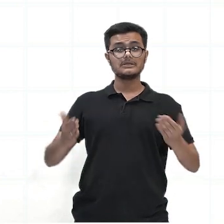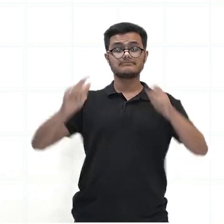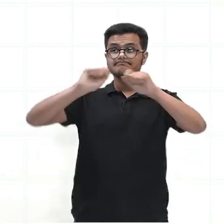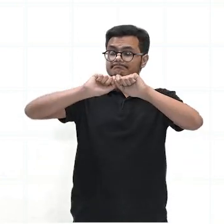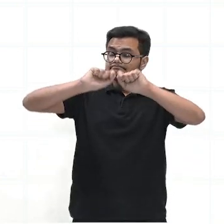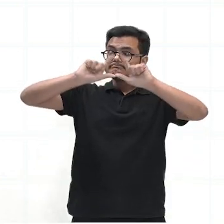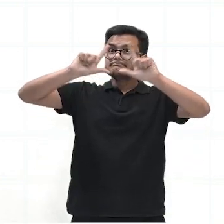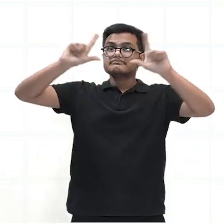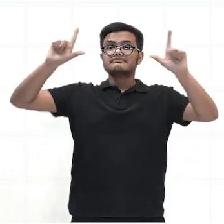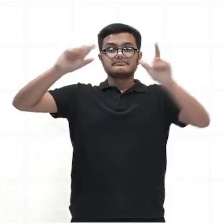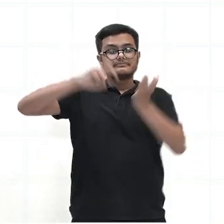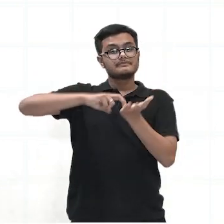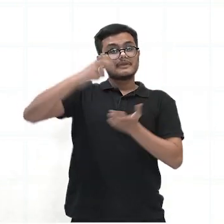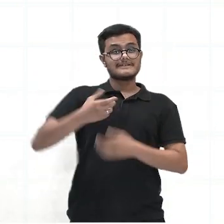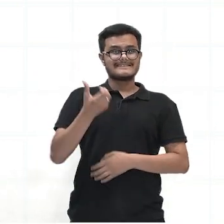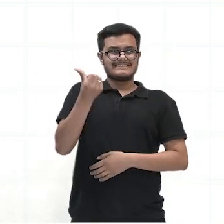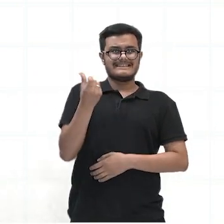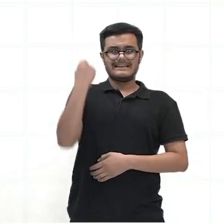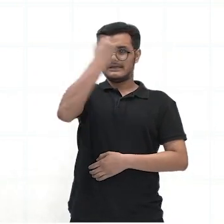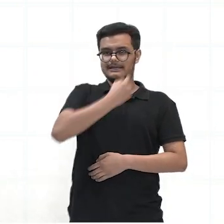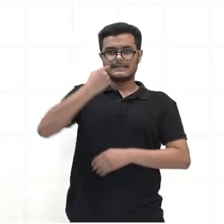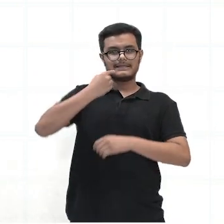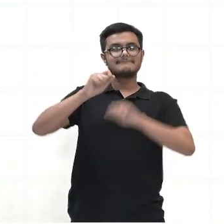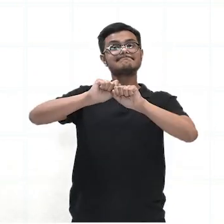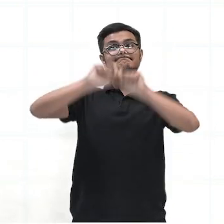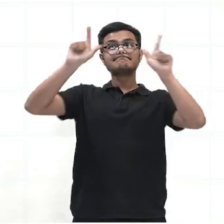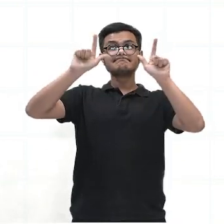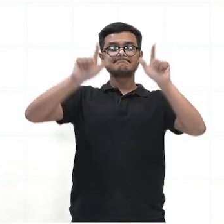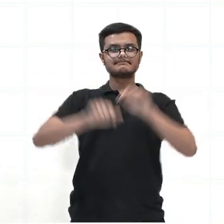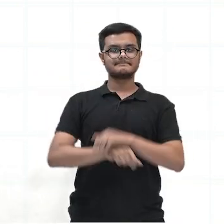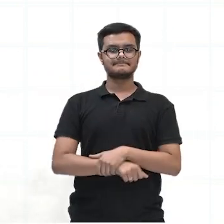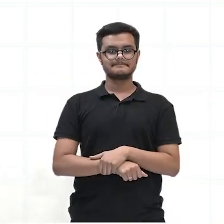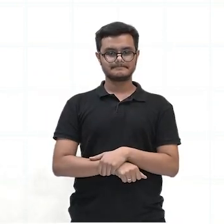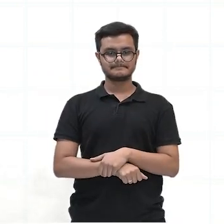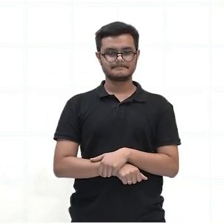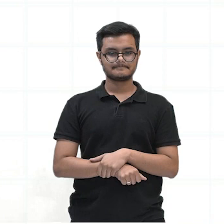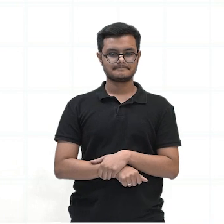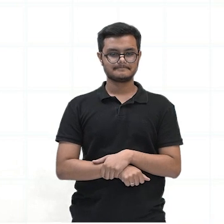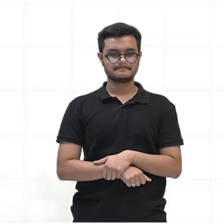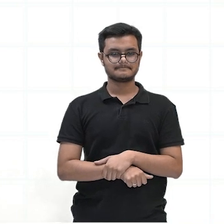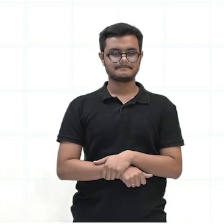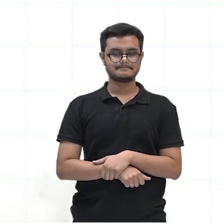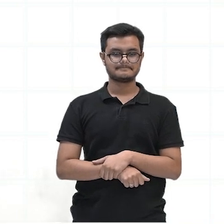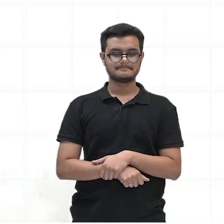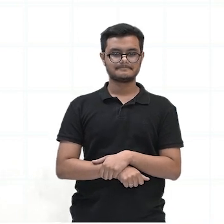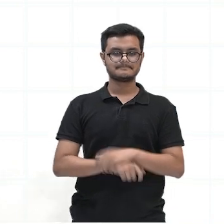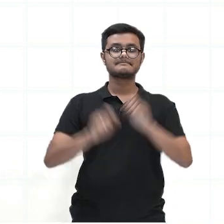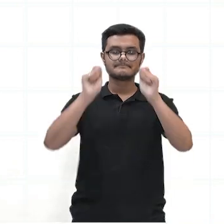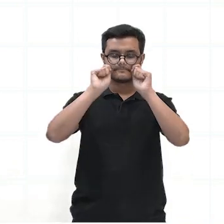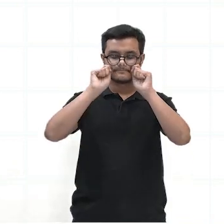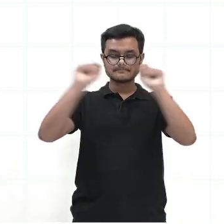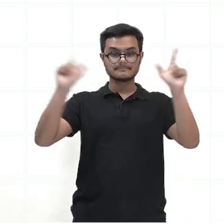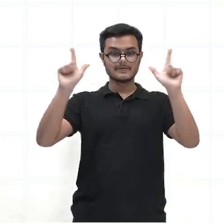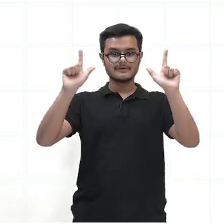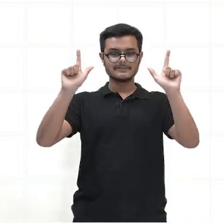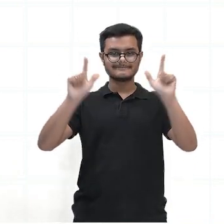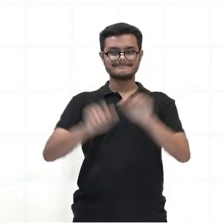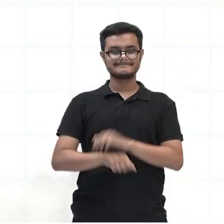at 6 a.m. Wake up é o verbo acordar. A forma dele do passado